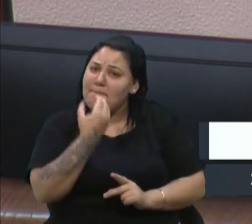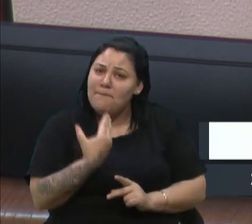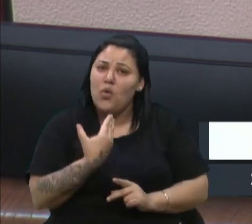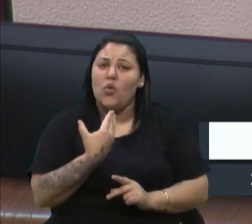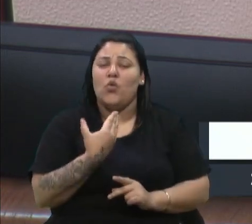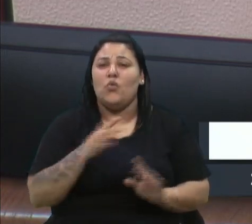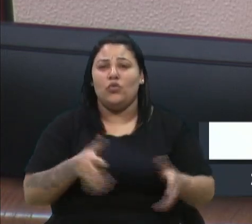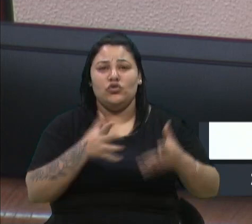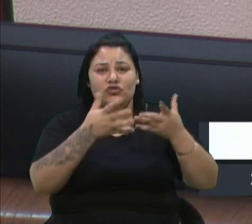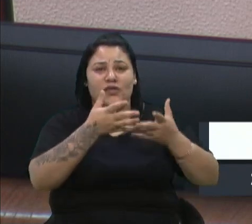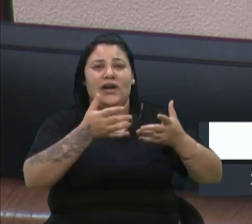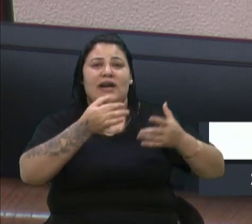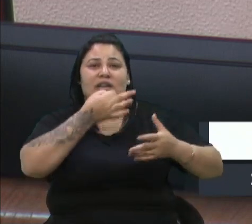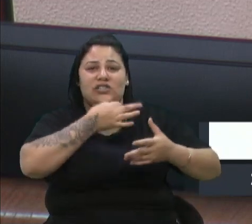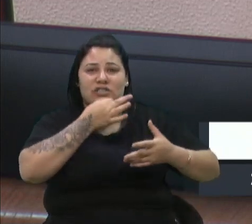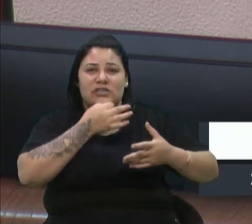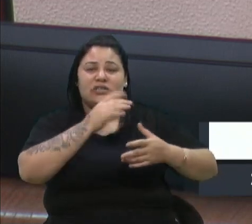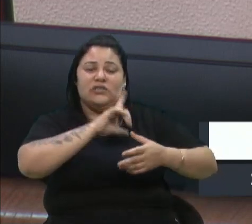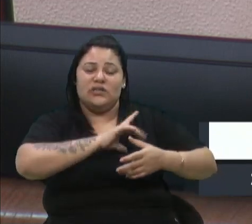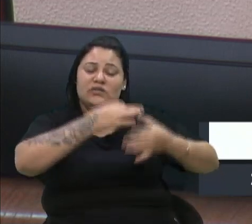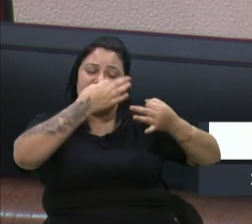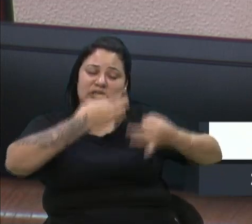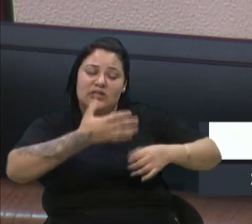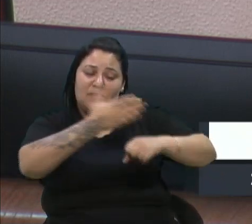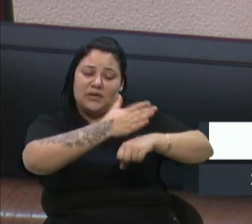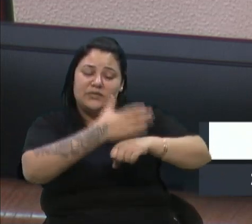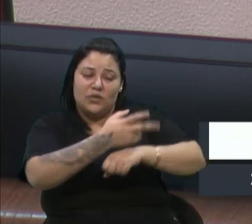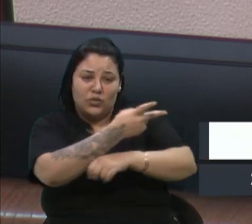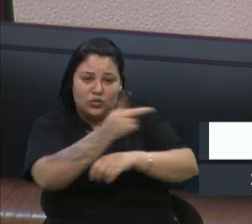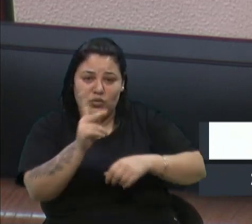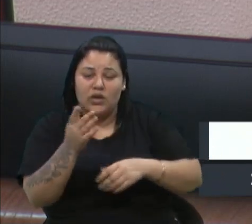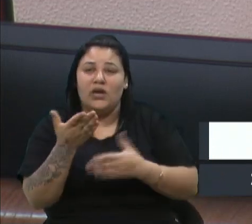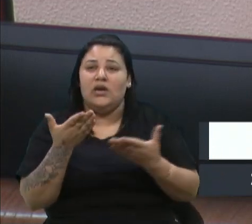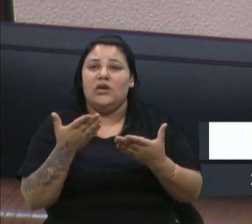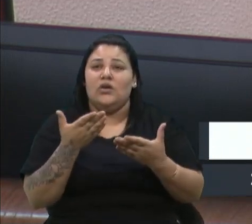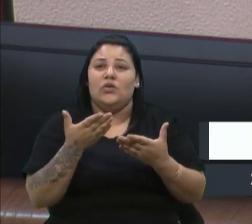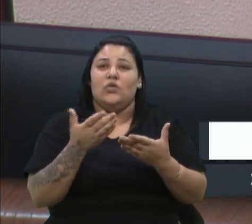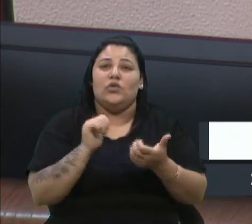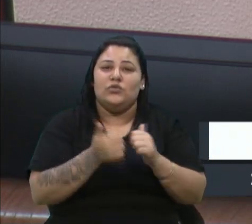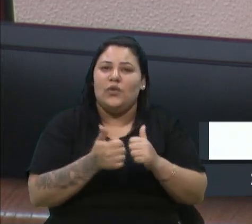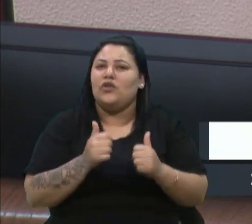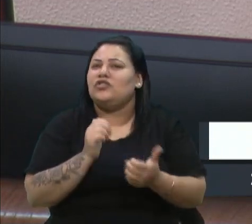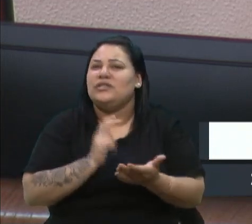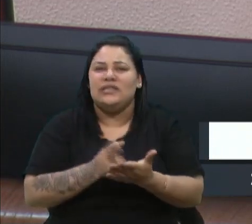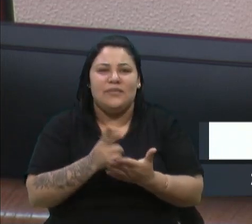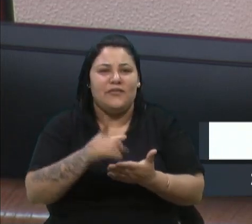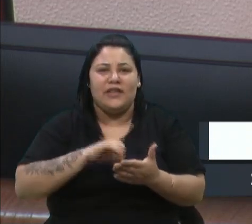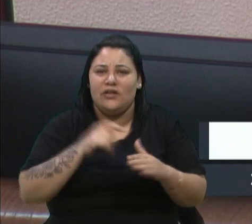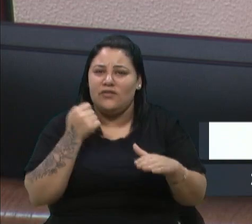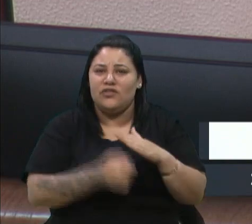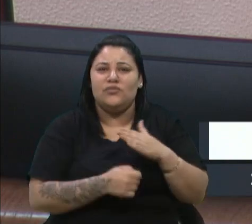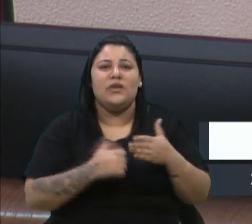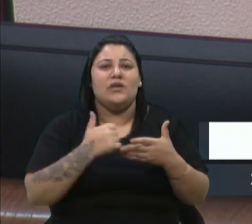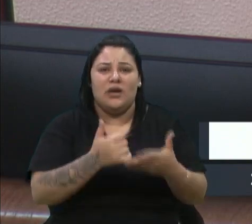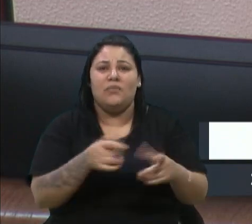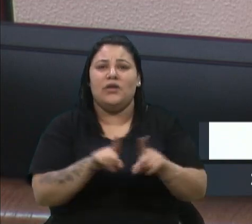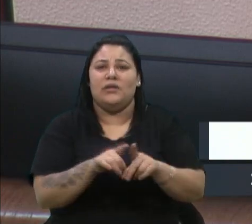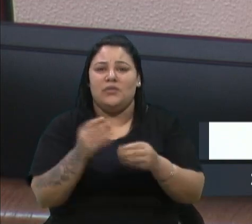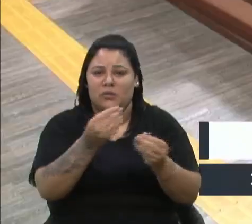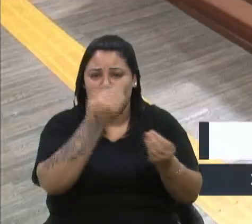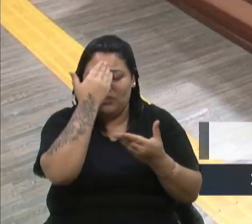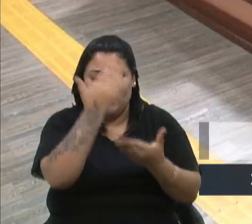sua participação, com a sua iniciativa e com a nossa, o esporte terá sempre maior investimento e maior apoio. Era isso, meu muito